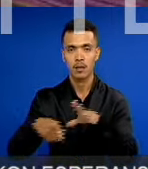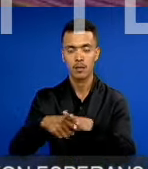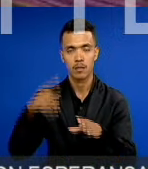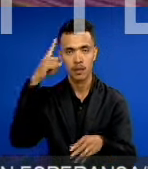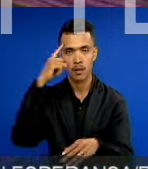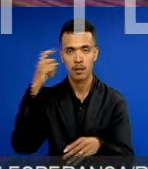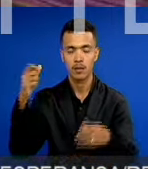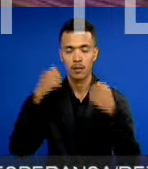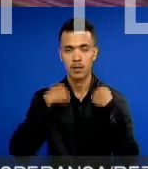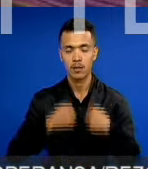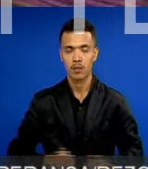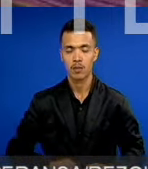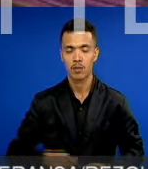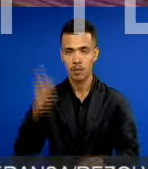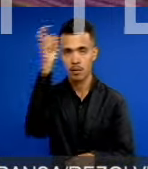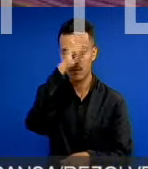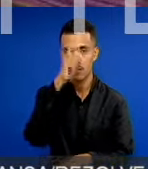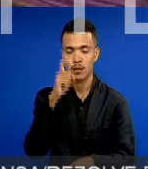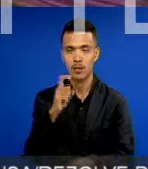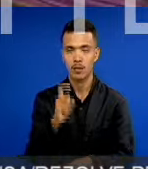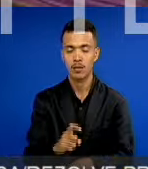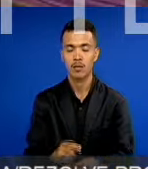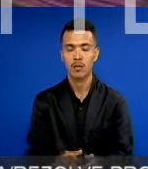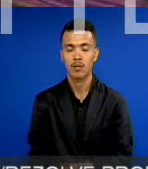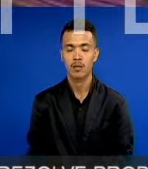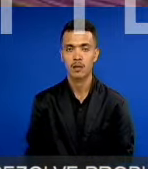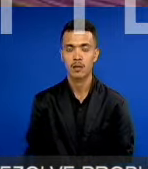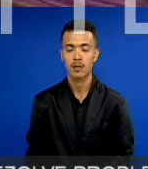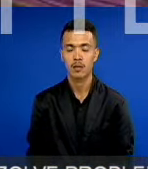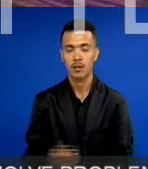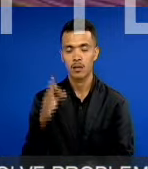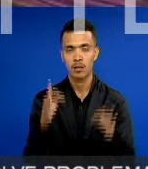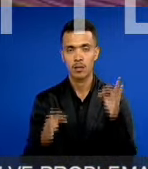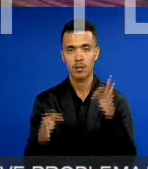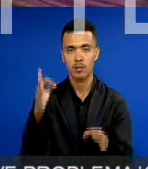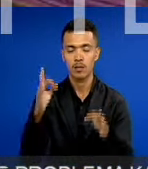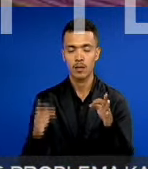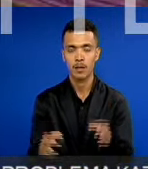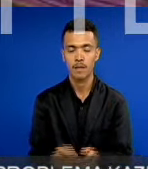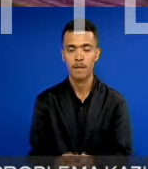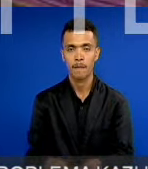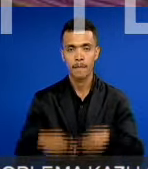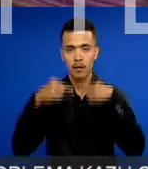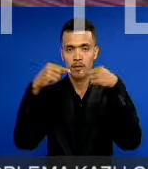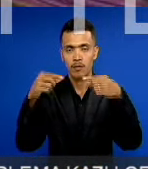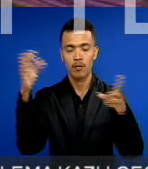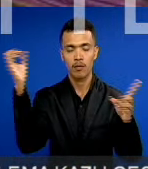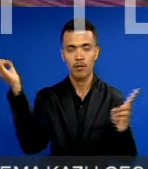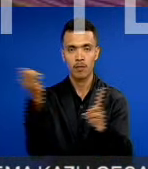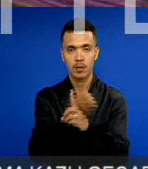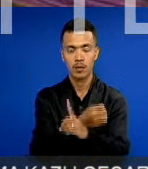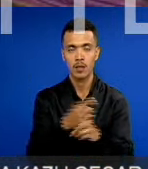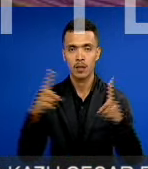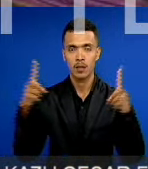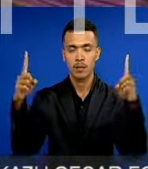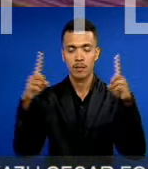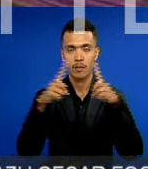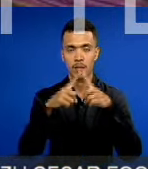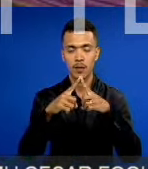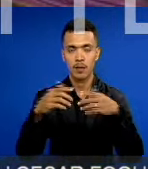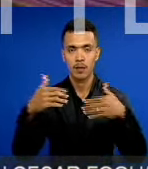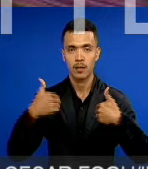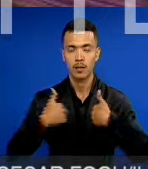in saudi sira ferica tua sotuona ia bot barak então fo oportunidade de ne mai ha